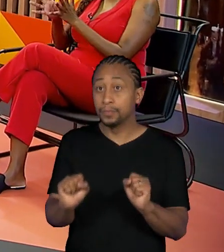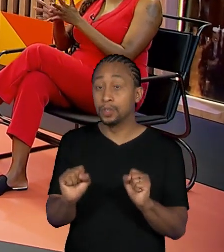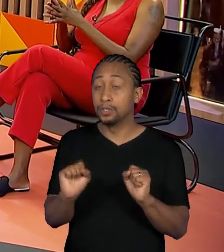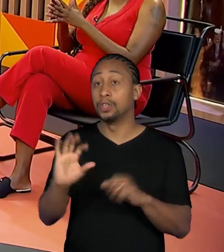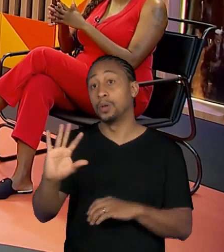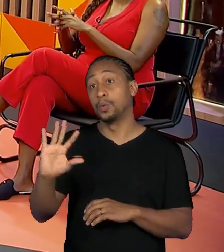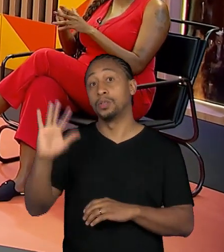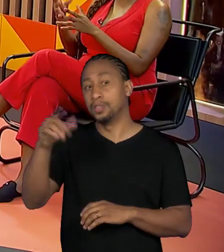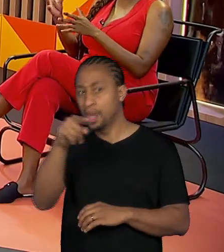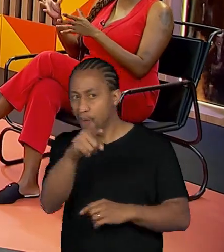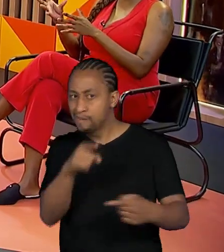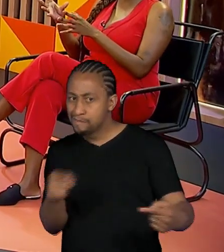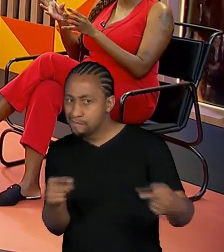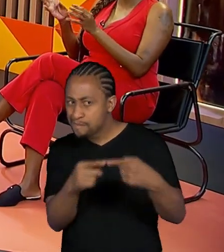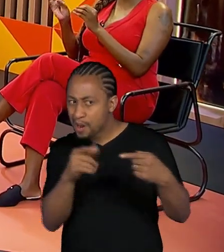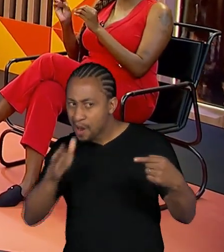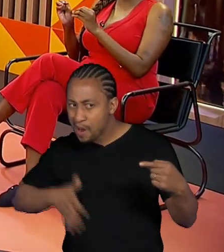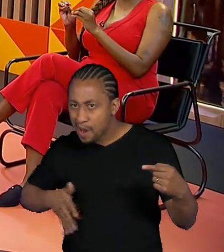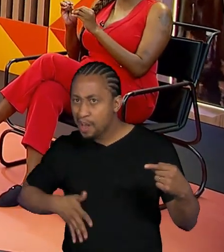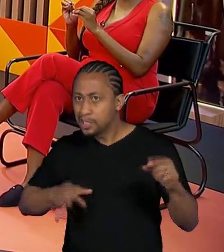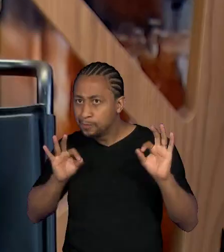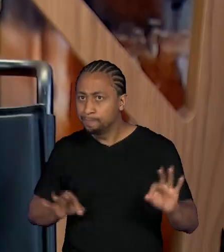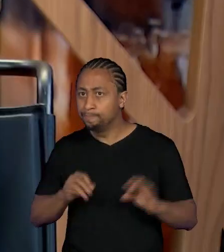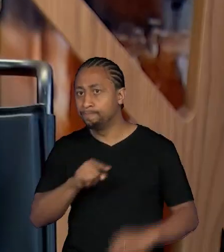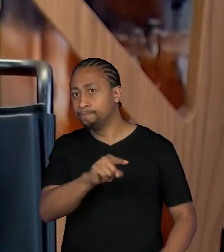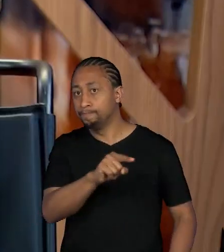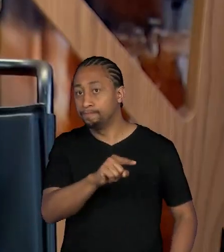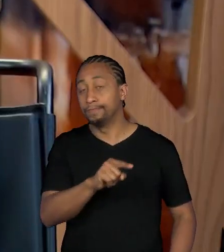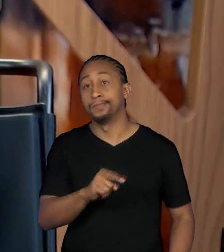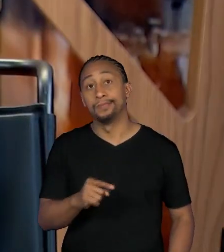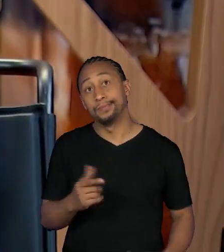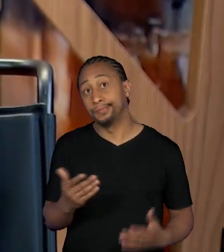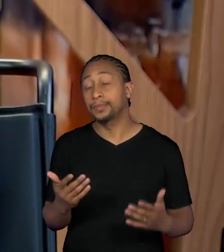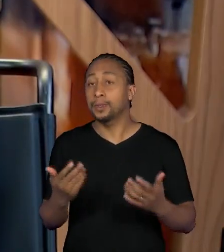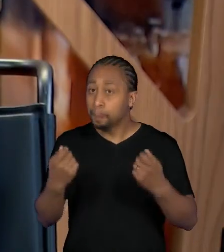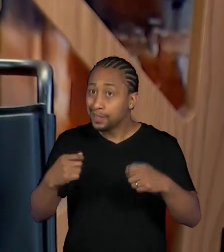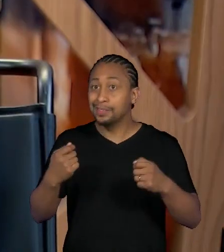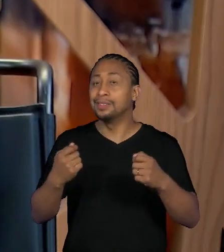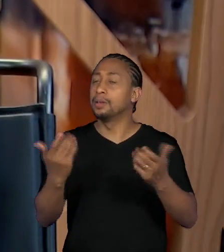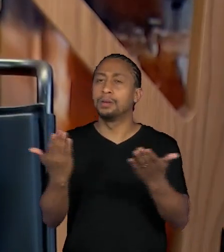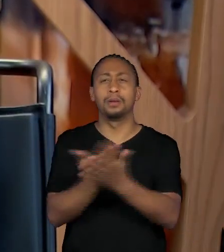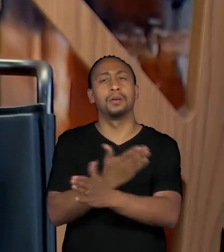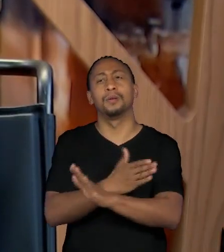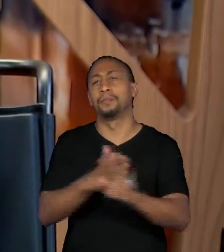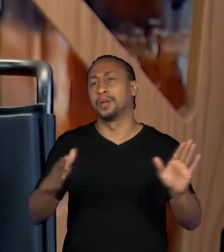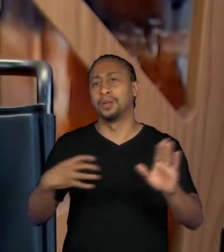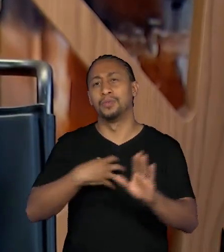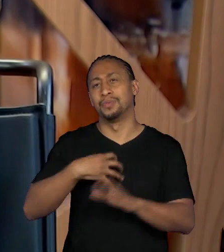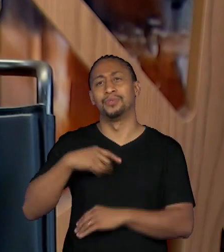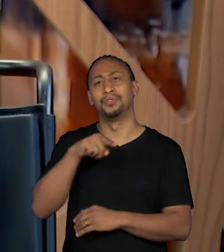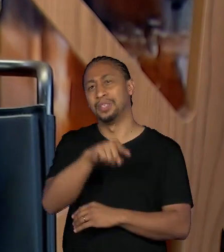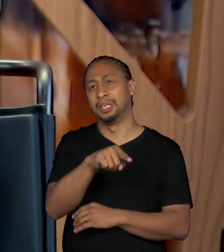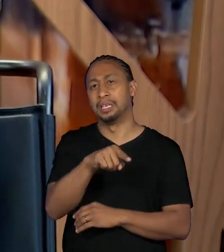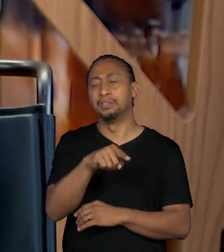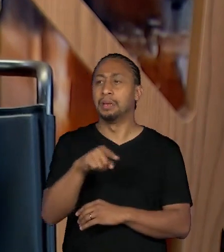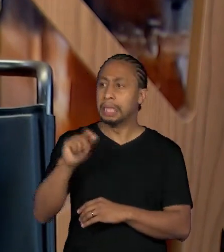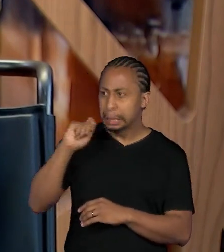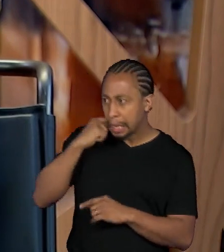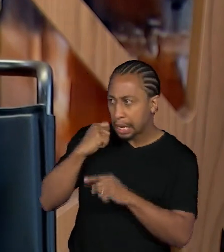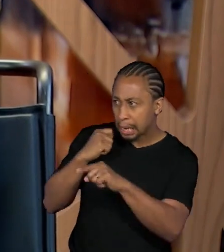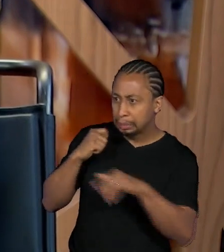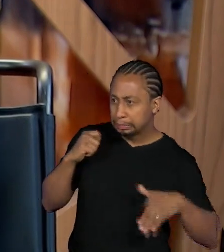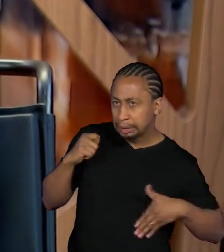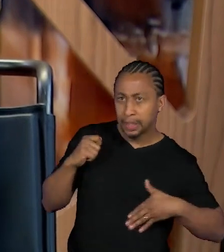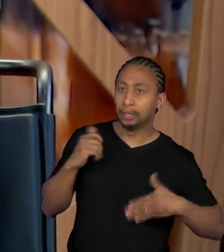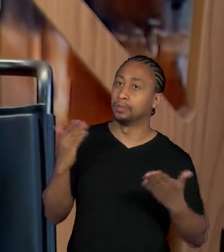ser associado ao marginal. Então, eliminar essa identidade, esse traço, desde